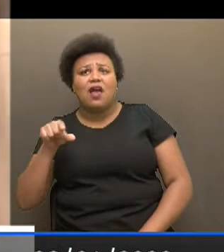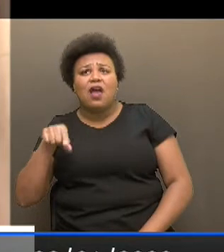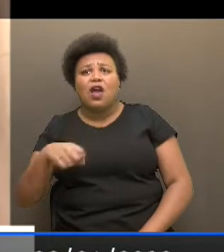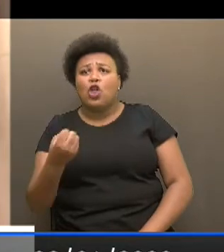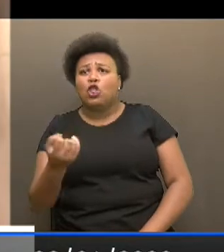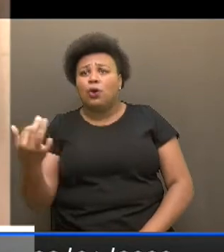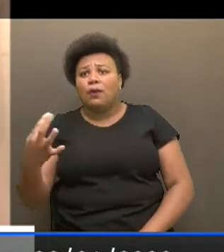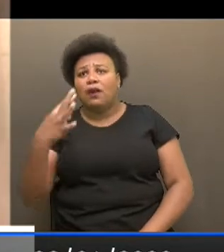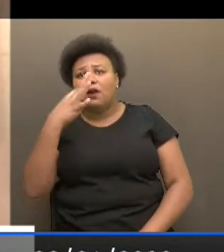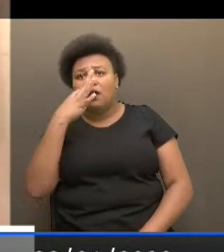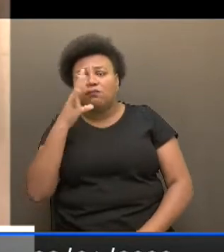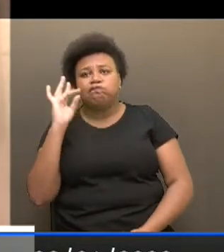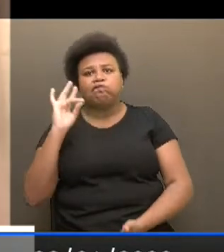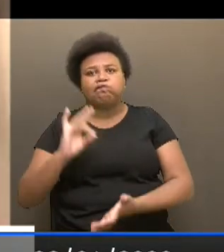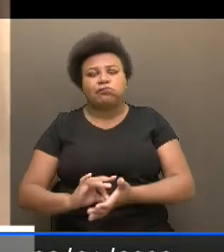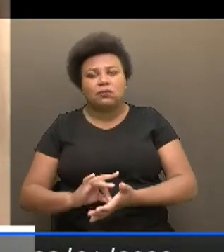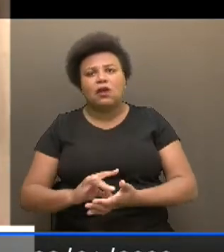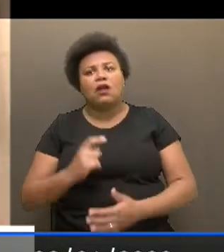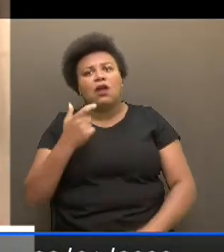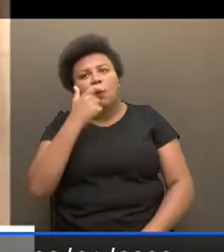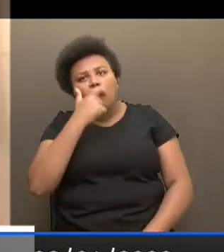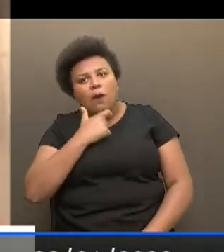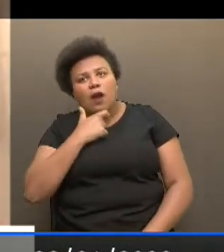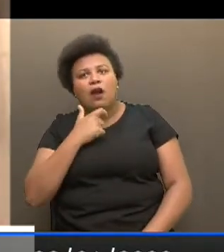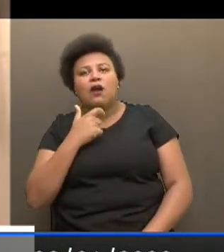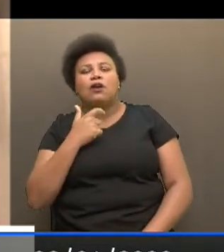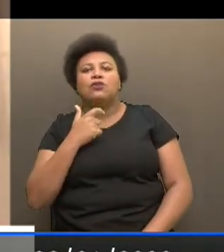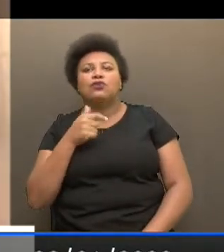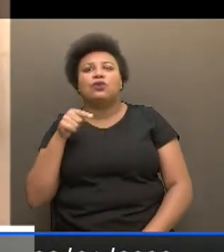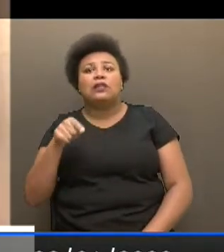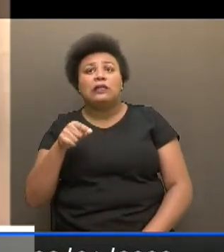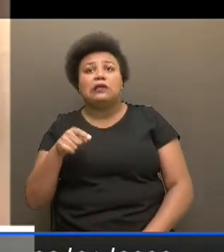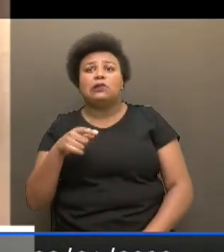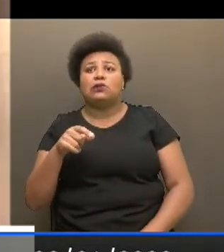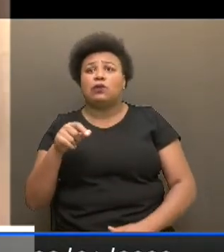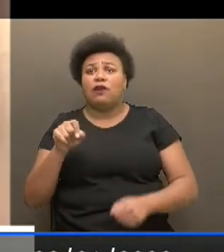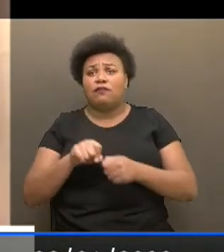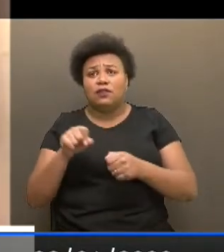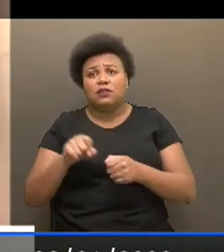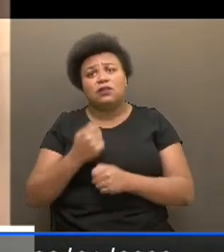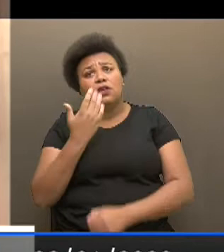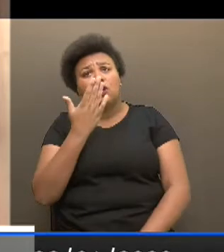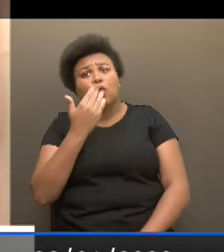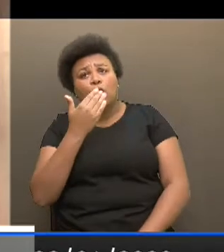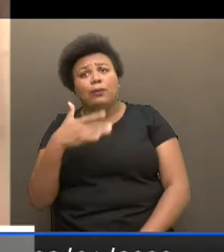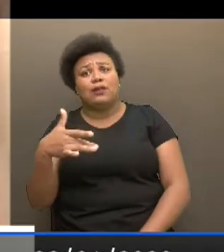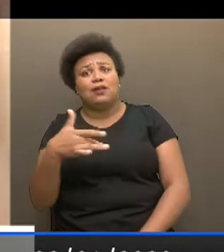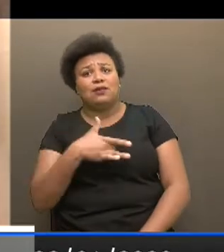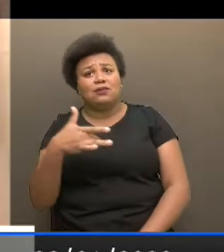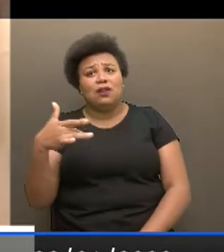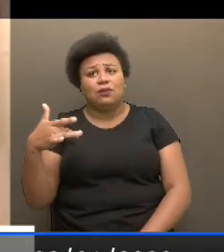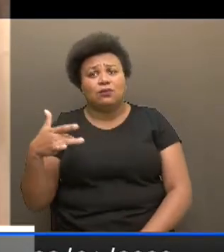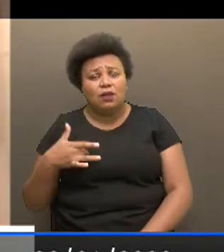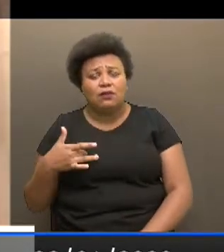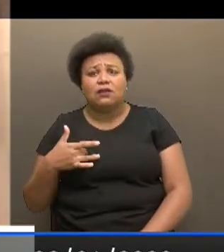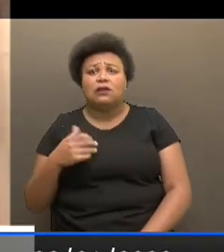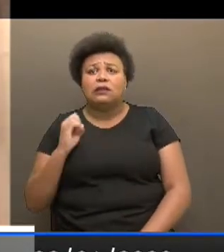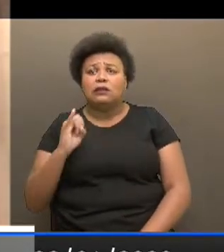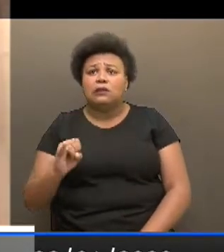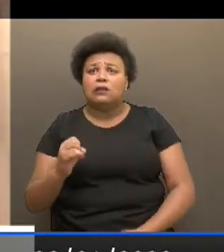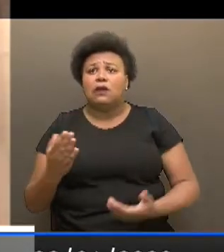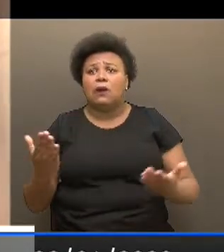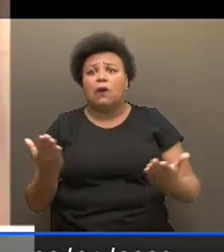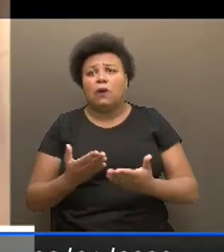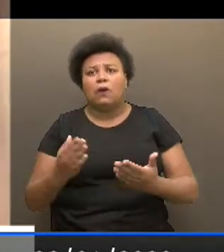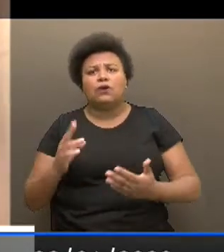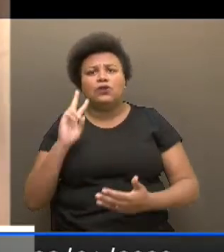impressionante. Efetivamente, eu acho que isso produzir alimento, alimento saudável. Se hoje eu li a